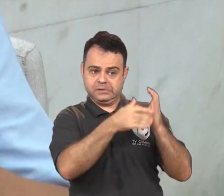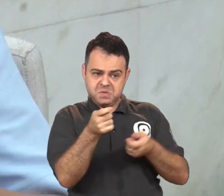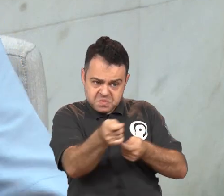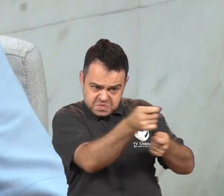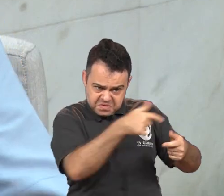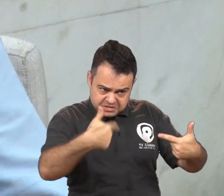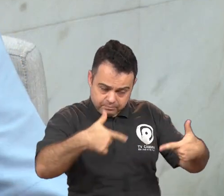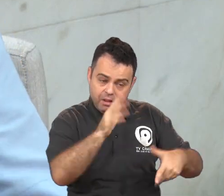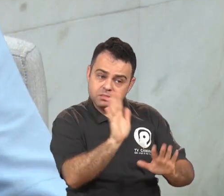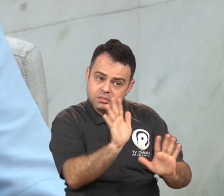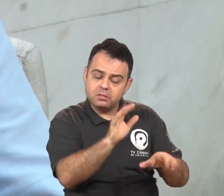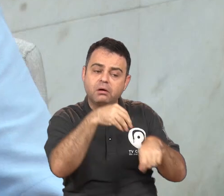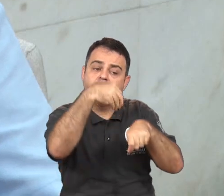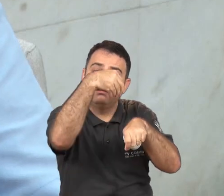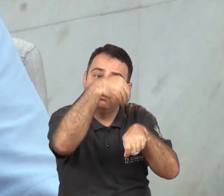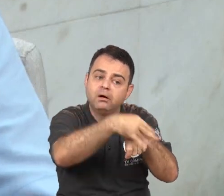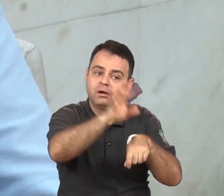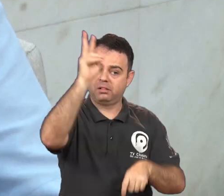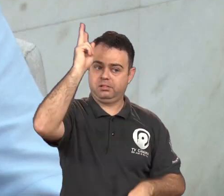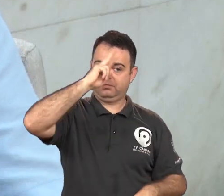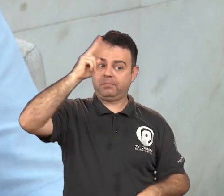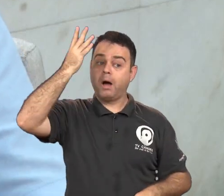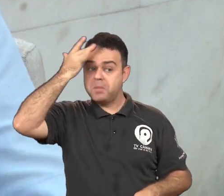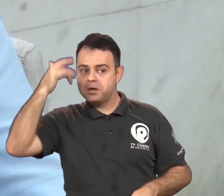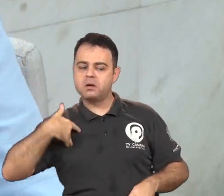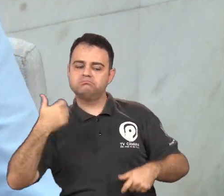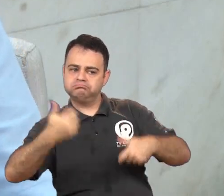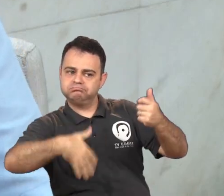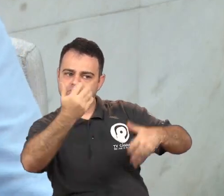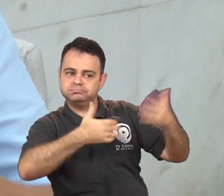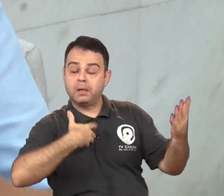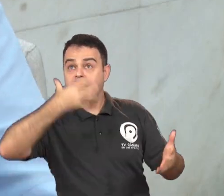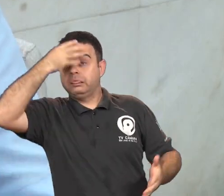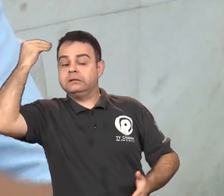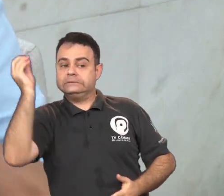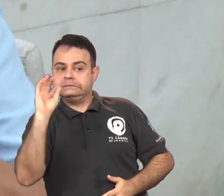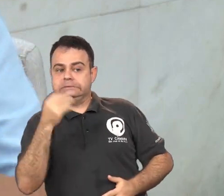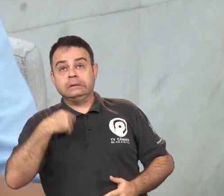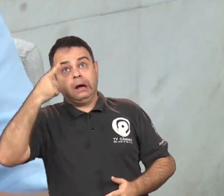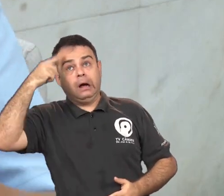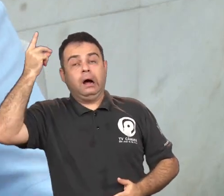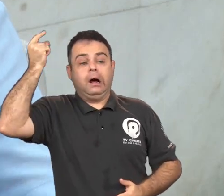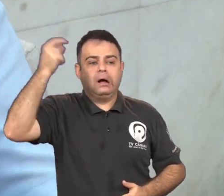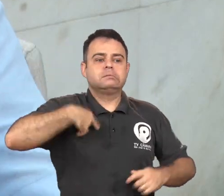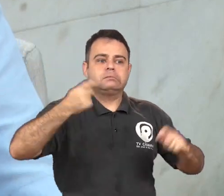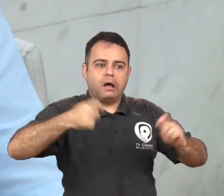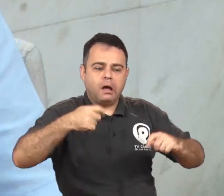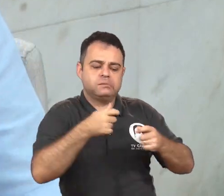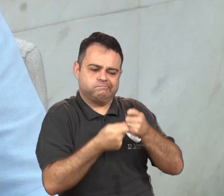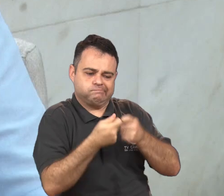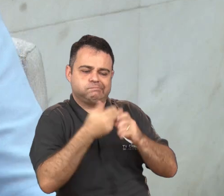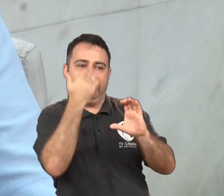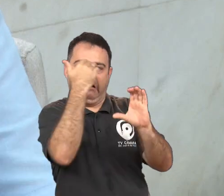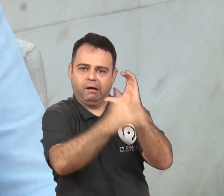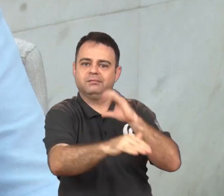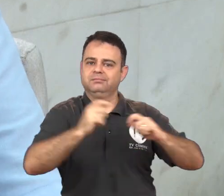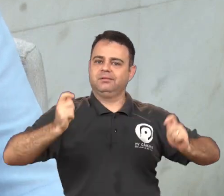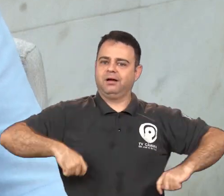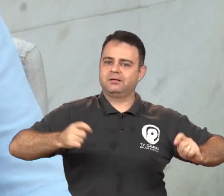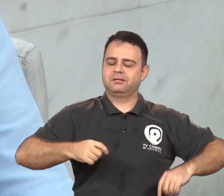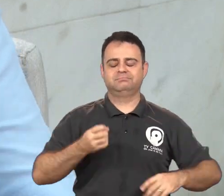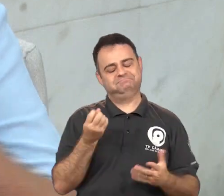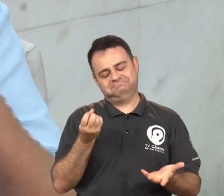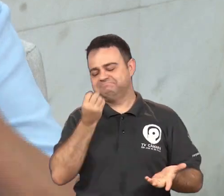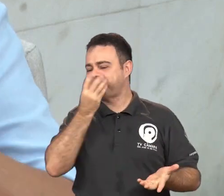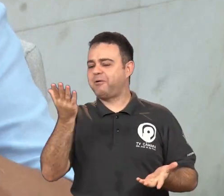à noite, não. É só um lembrete para no outro dia, para eu não esquecer que eu pensei nisso, que dá para fazer isso, a gente pode fazer isso. Então, é